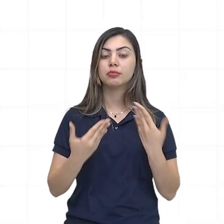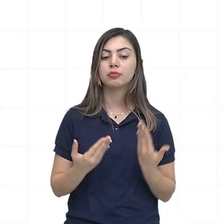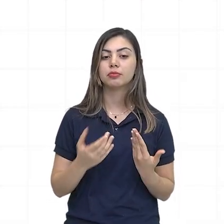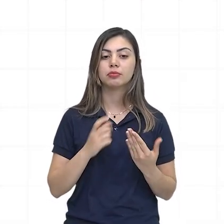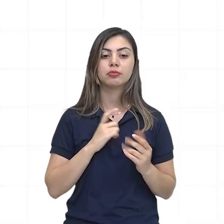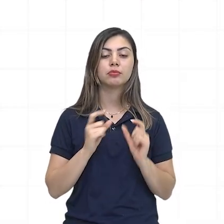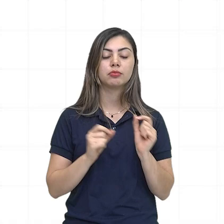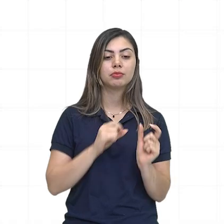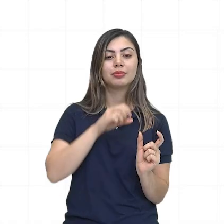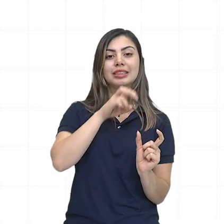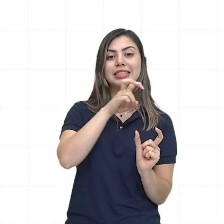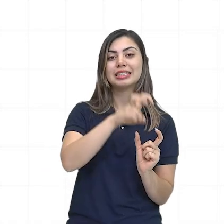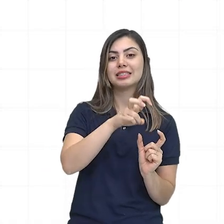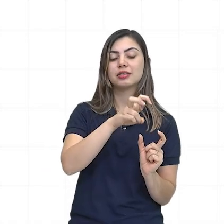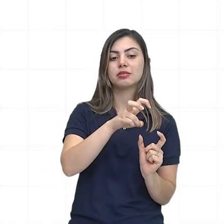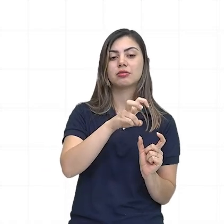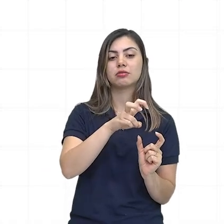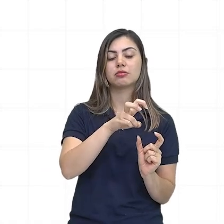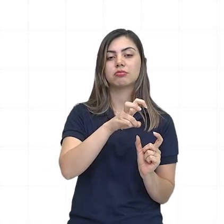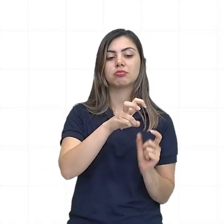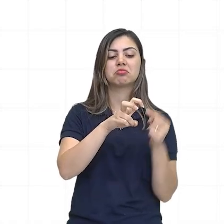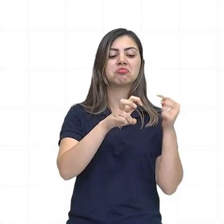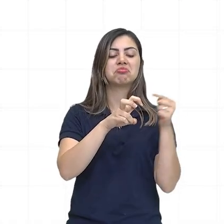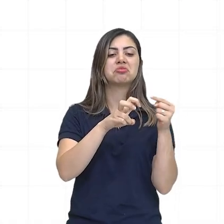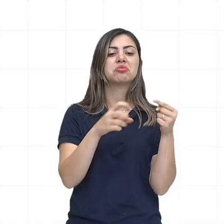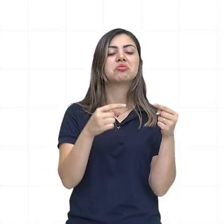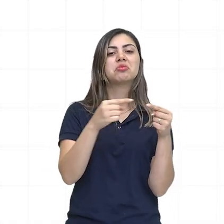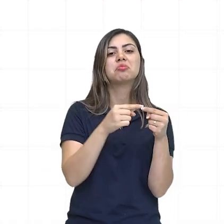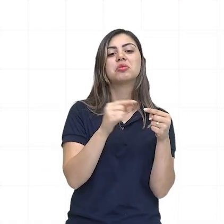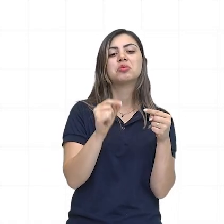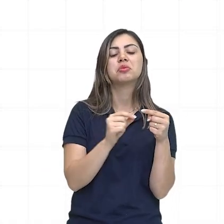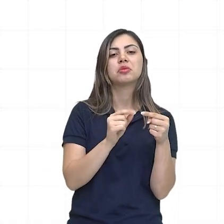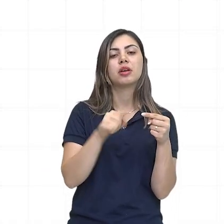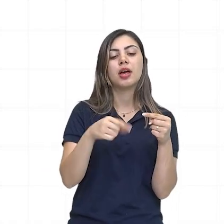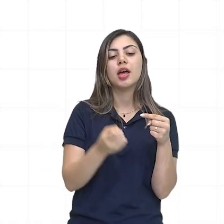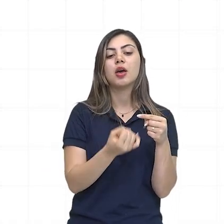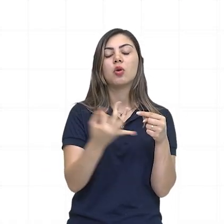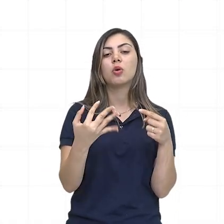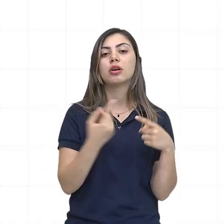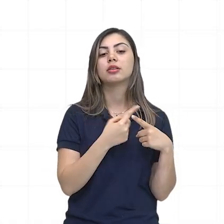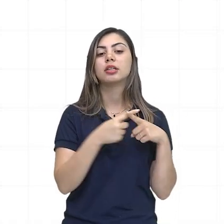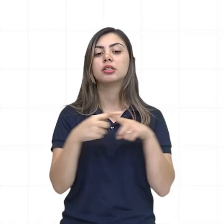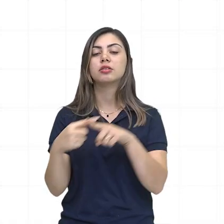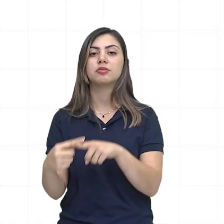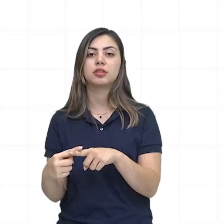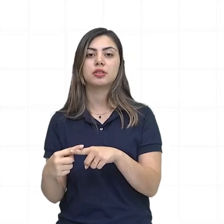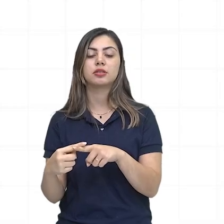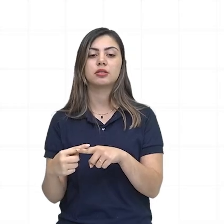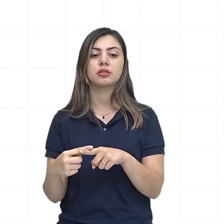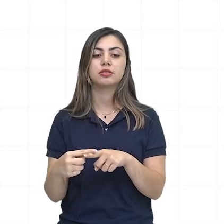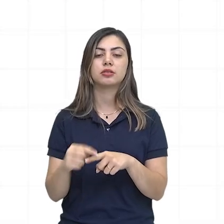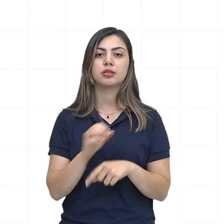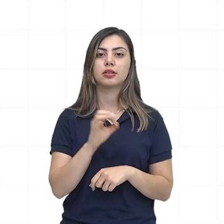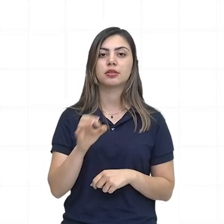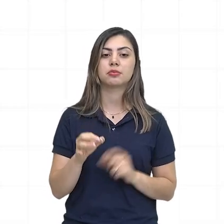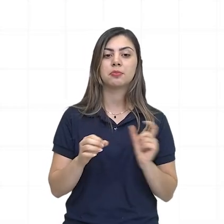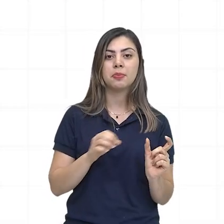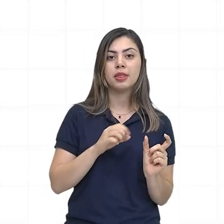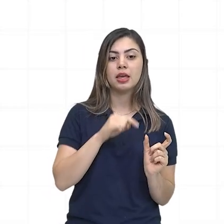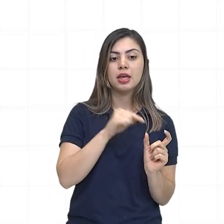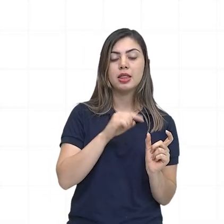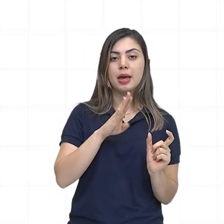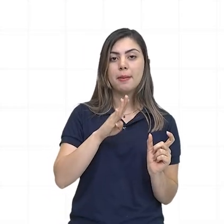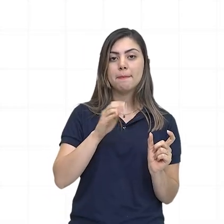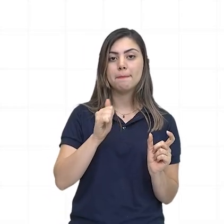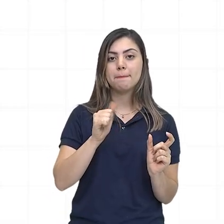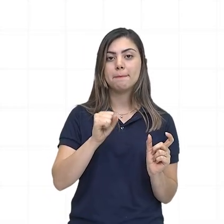O expoente é 5. O que ele está dizendo para a base? Ele está dizendo base. Quem é a base? A